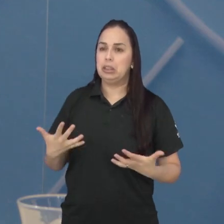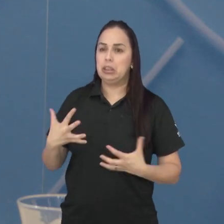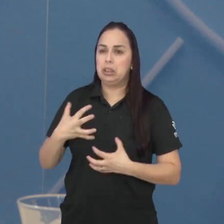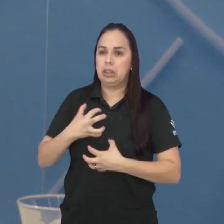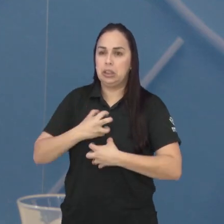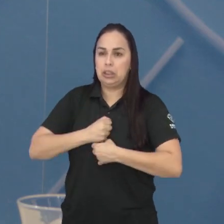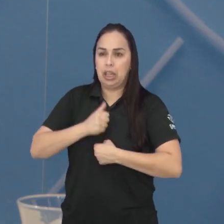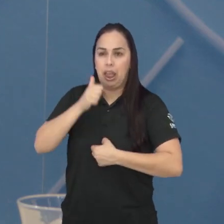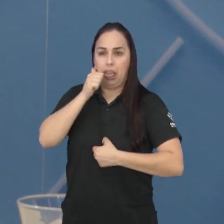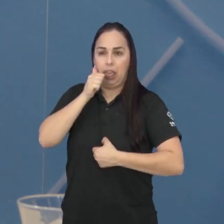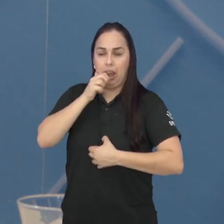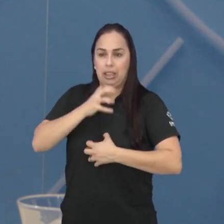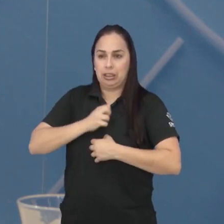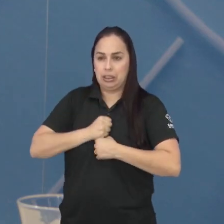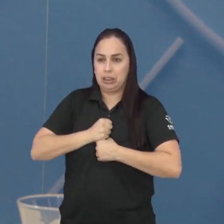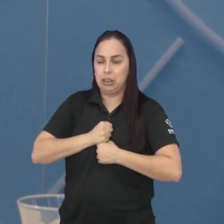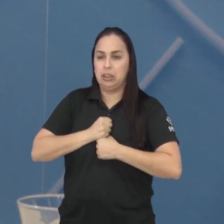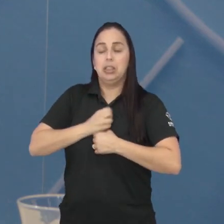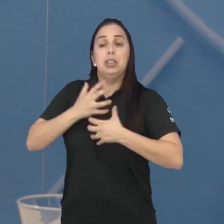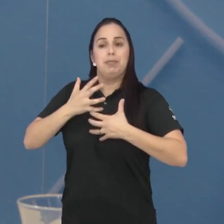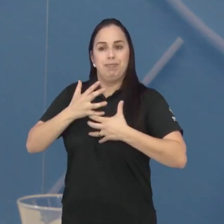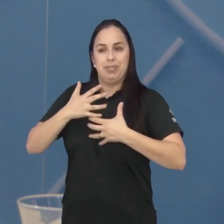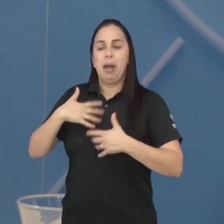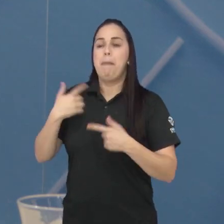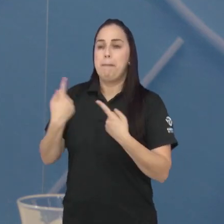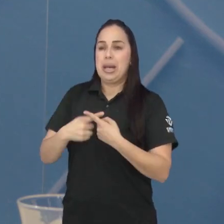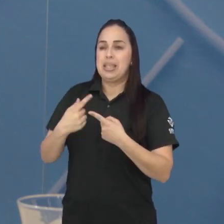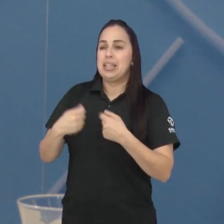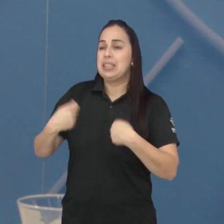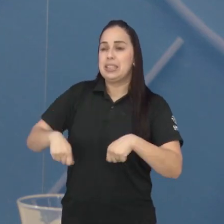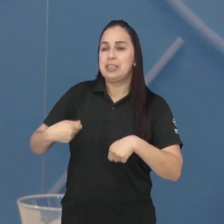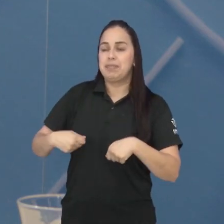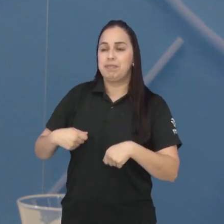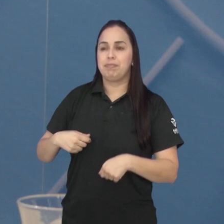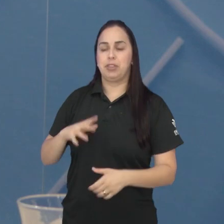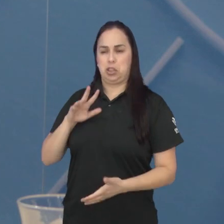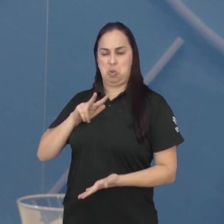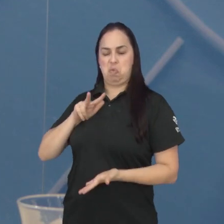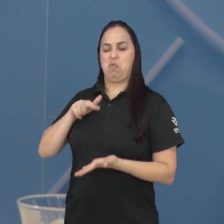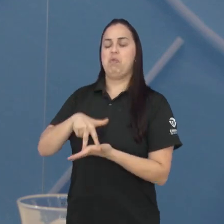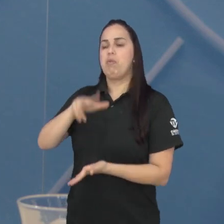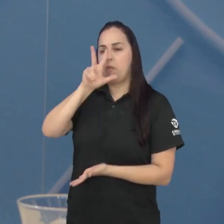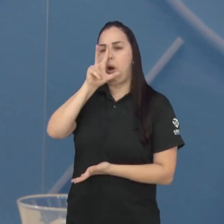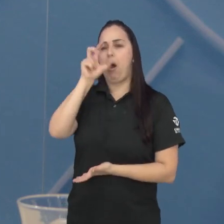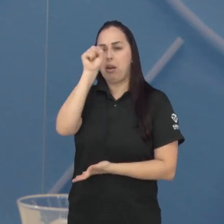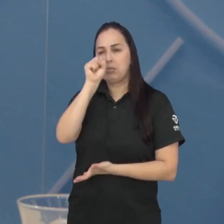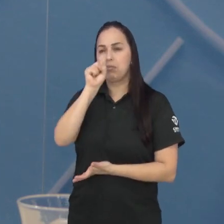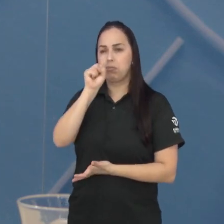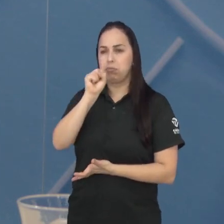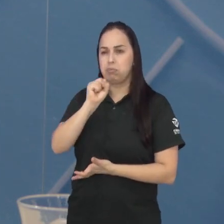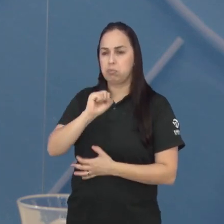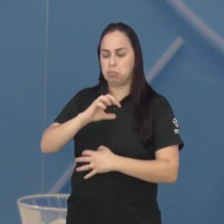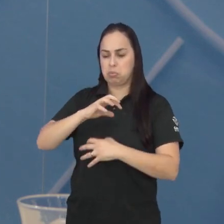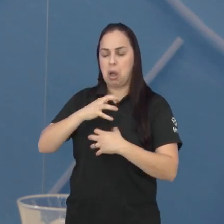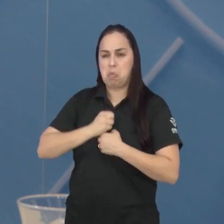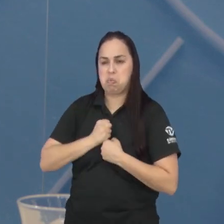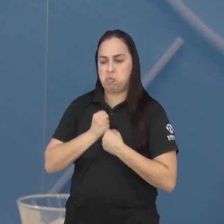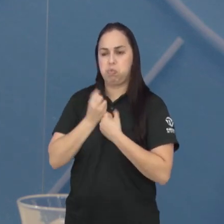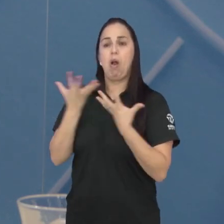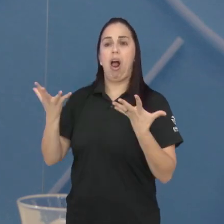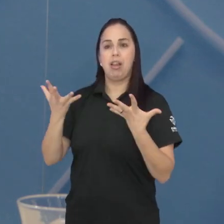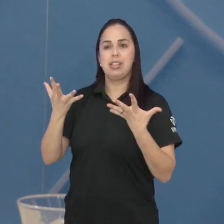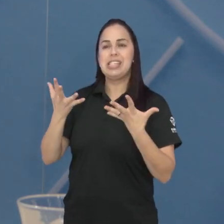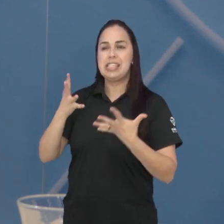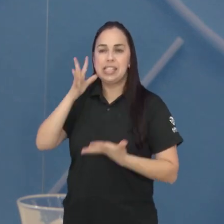ser feminino tem que estar muito no lugar, né? Você tem que estar com aquela força mesmo dentro de você muito certa, né?